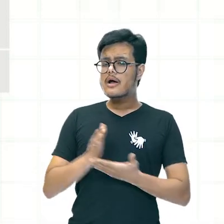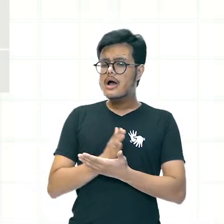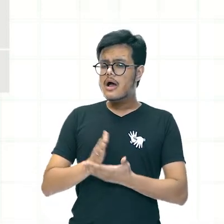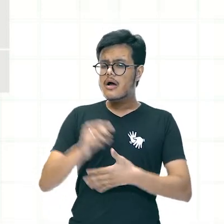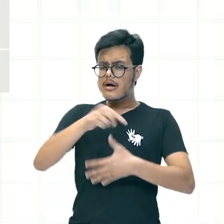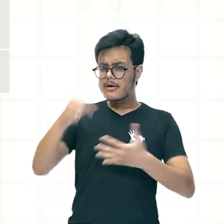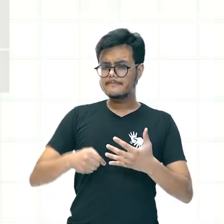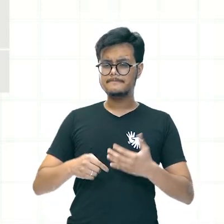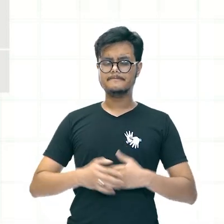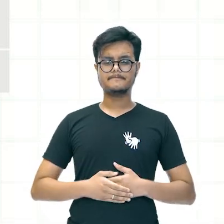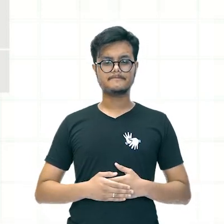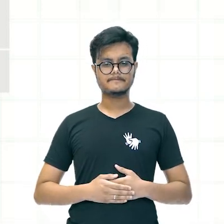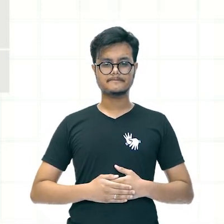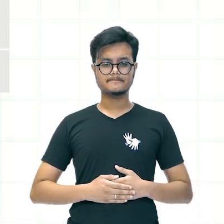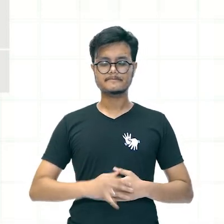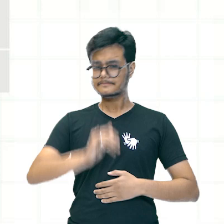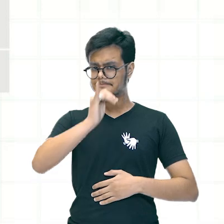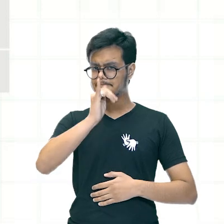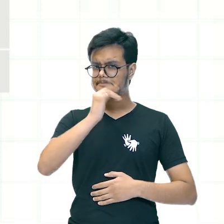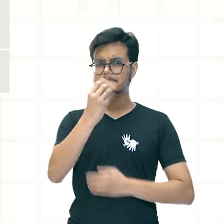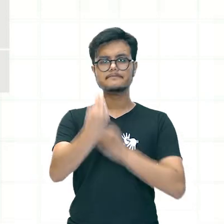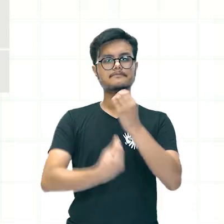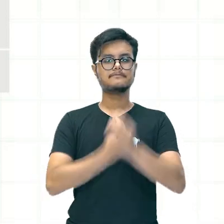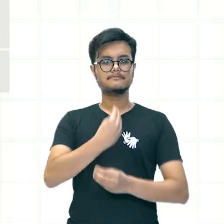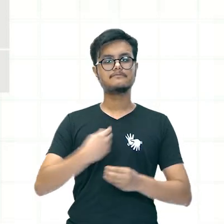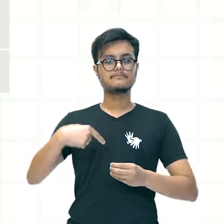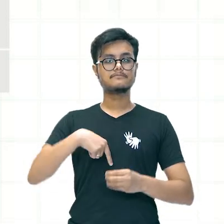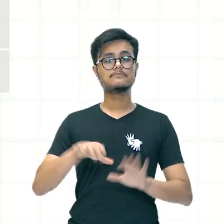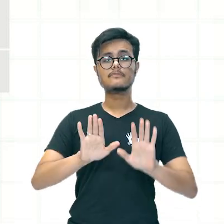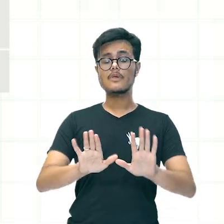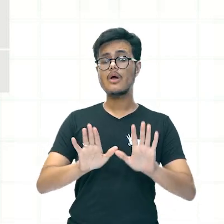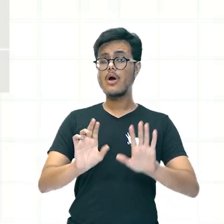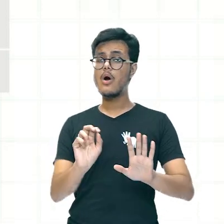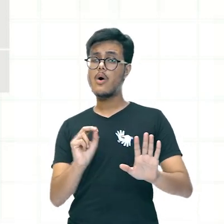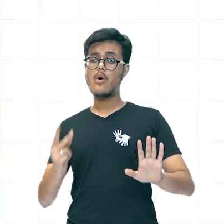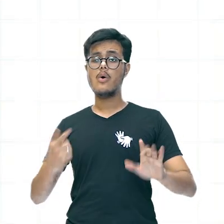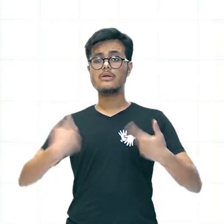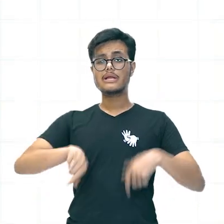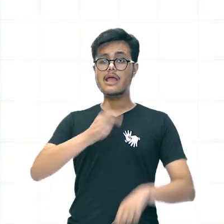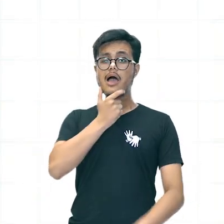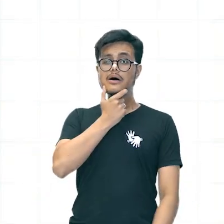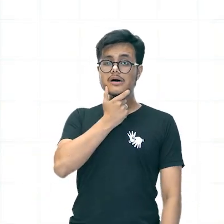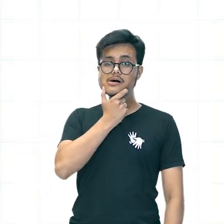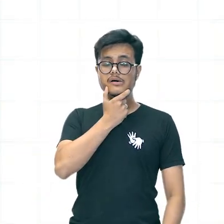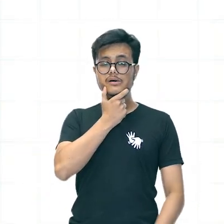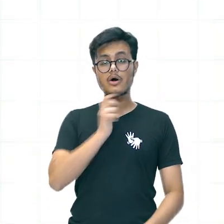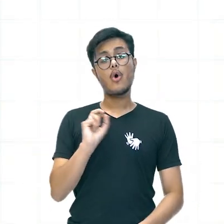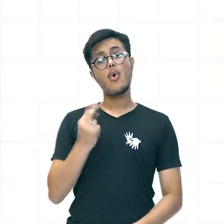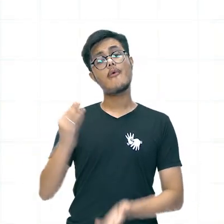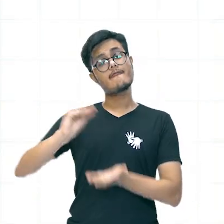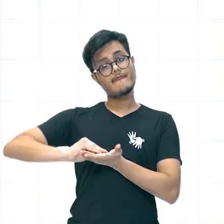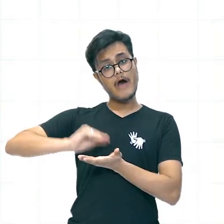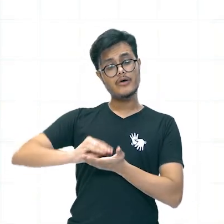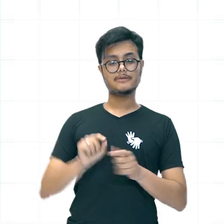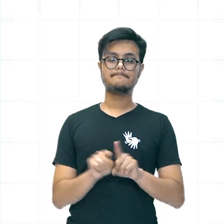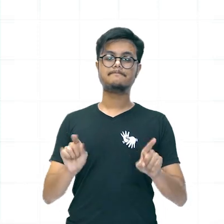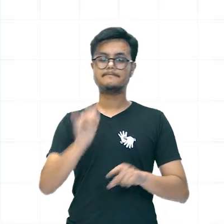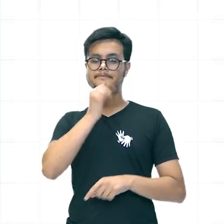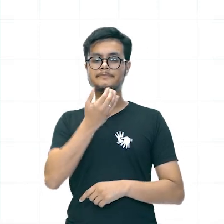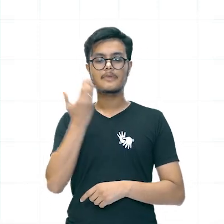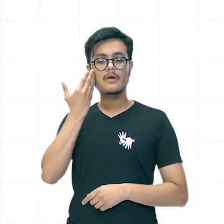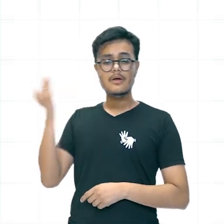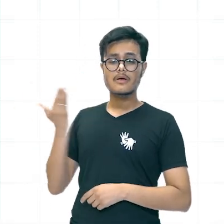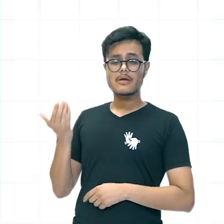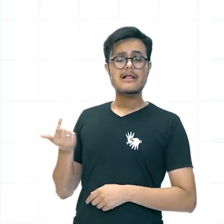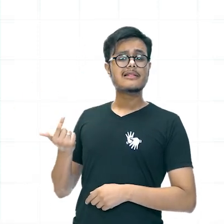algumas classificações, e aí elas vão ser baseadas na ausência ou na presença de maxilas. O primeiro grupo é o grupo dos agnatos,